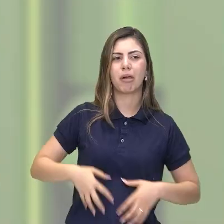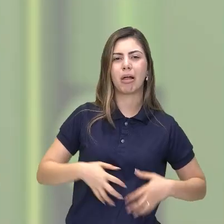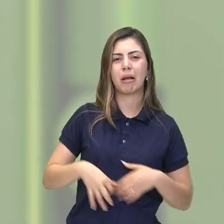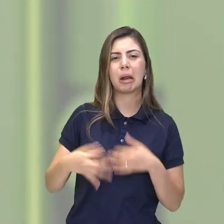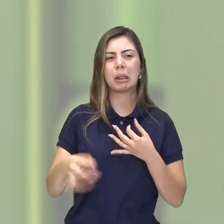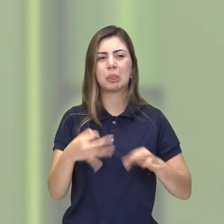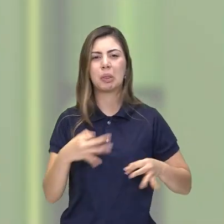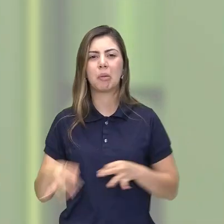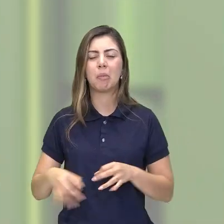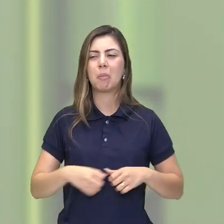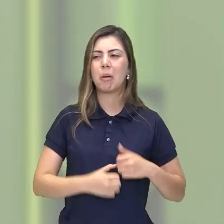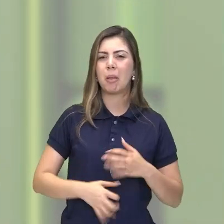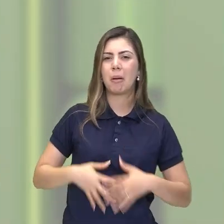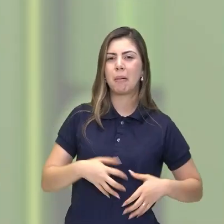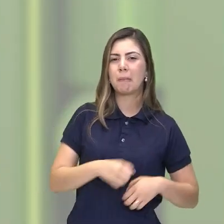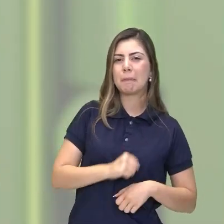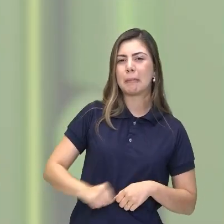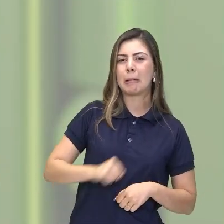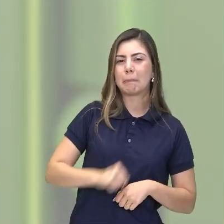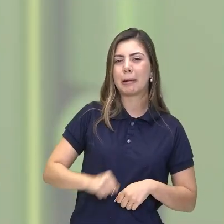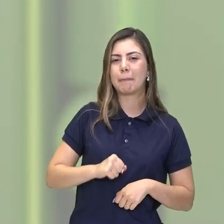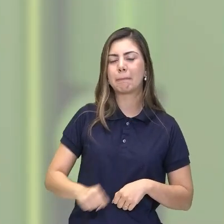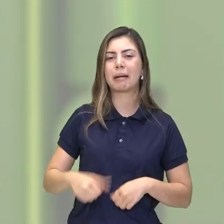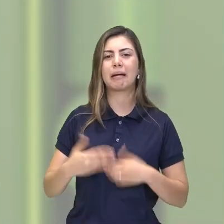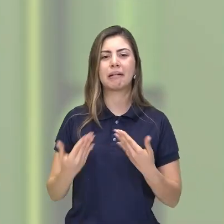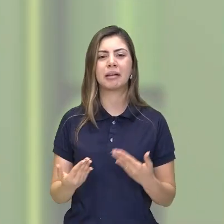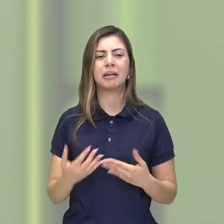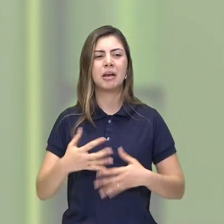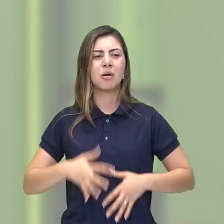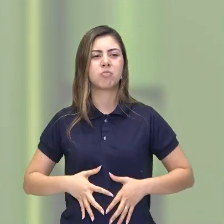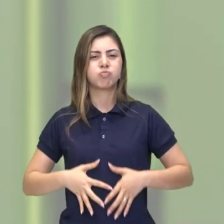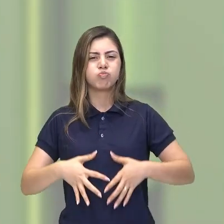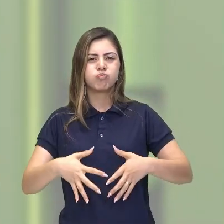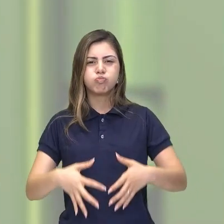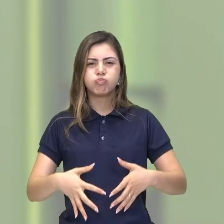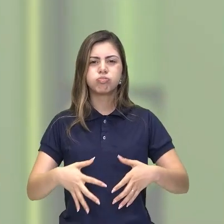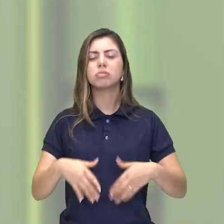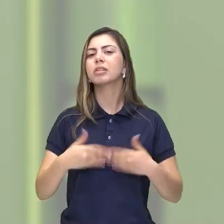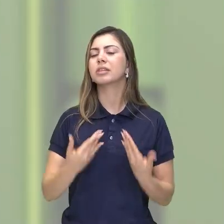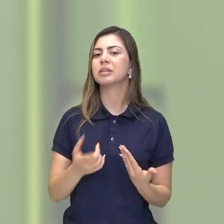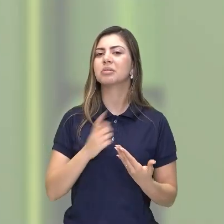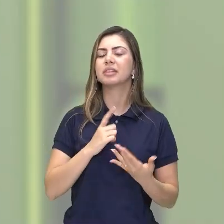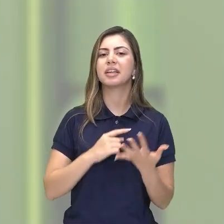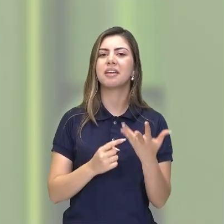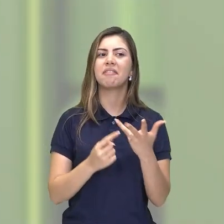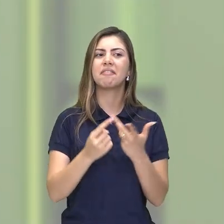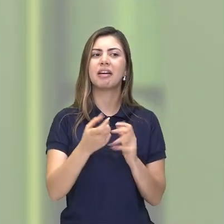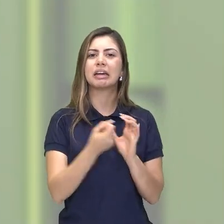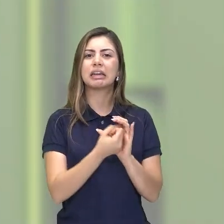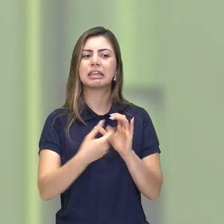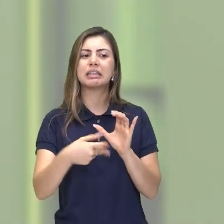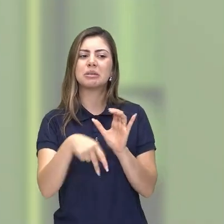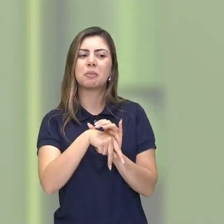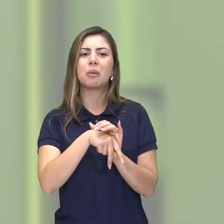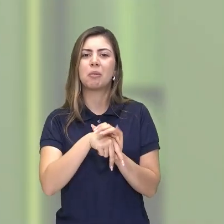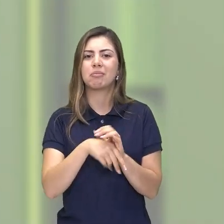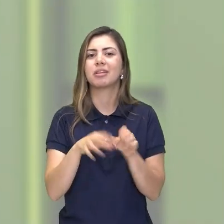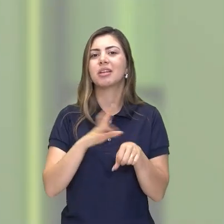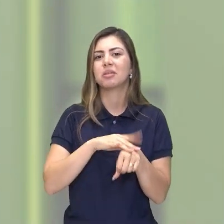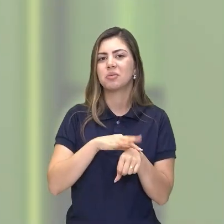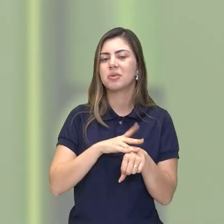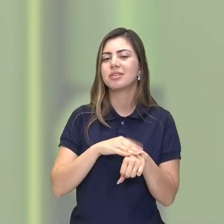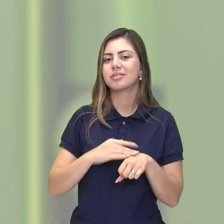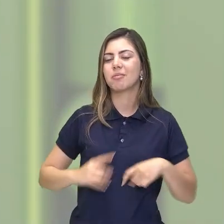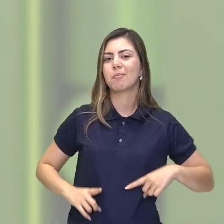diarreia, náuseas, né, aquela sensação de estufamento, né? Então, existem vários sintomas ruins, né, porque ela é um